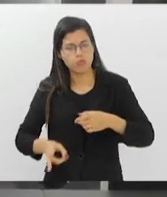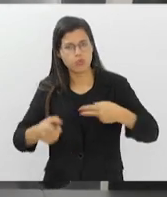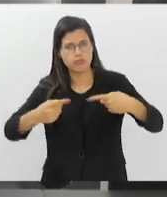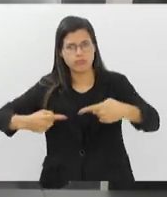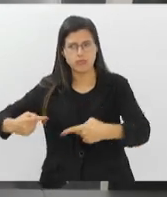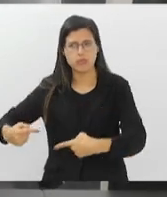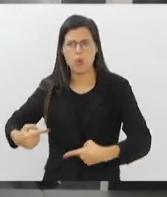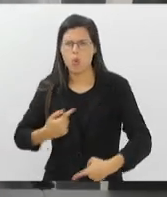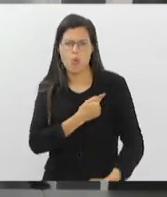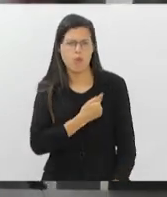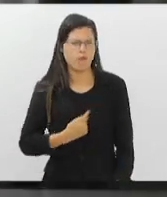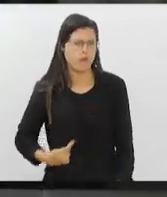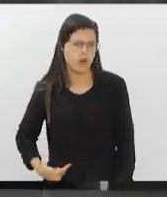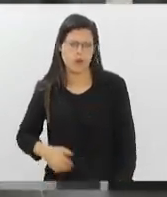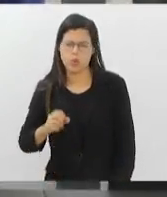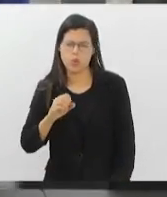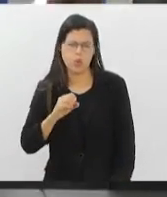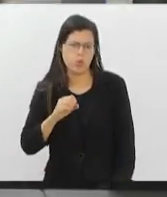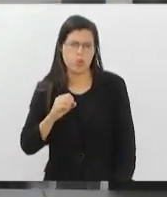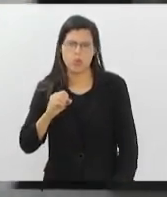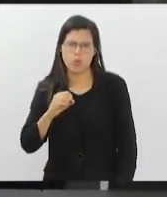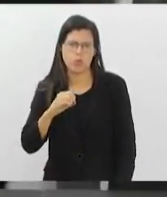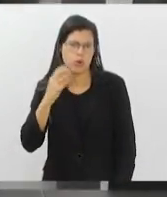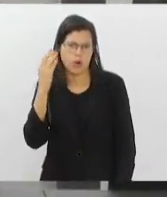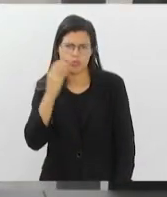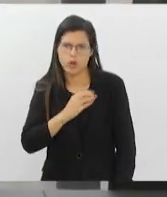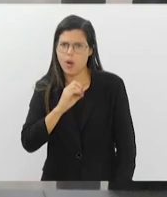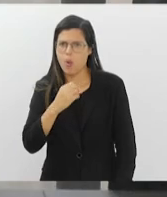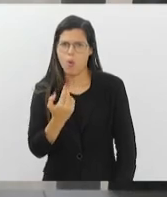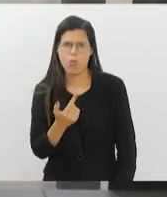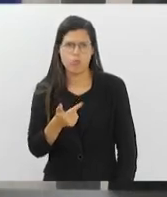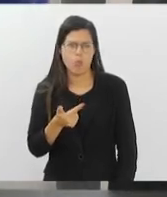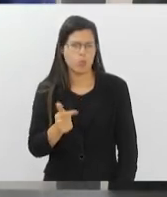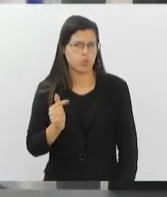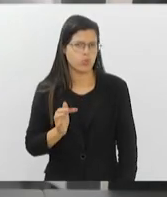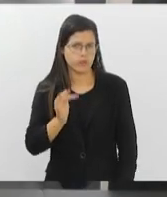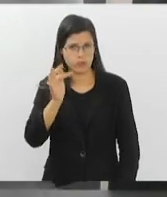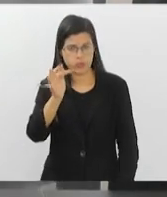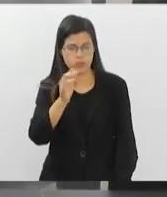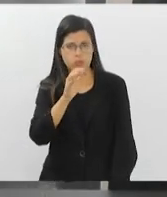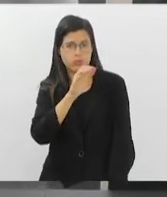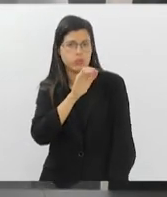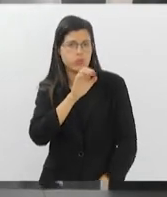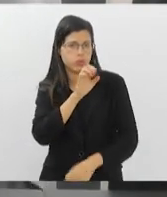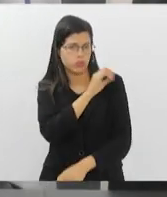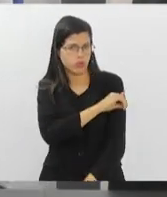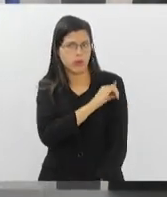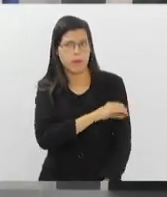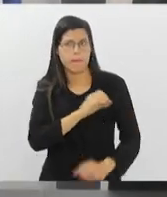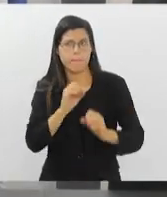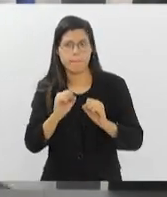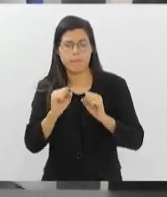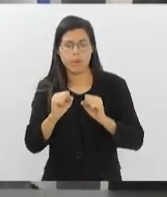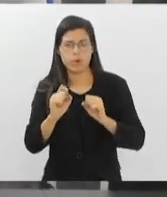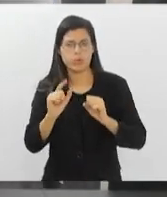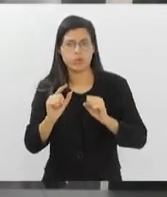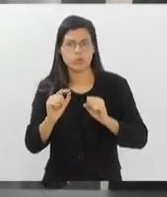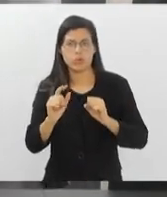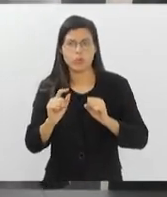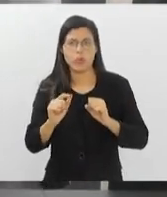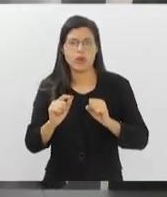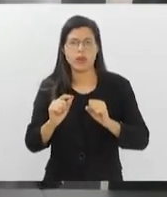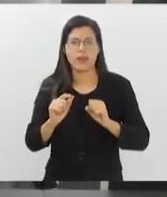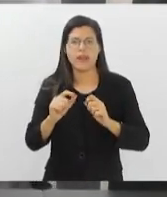atual governador ou qualquer outro governador que venha no futuro do Rio de Janeiro, possa fazer juízo de valor ou